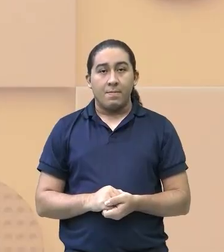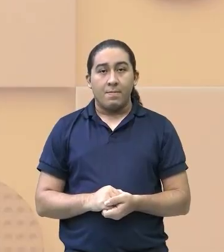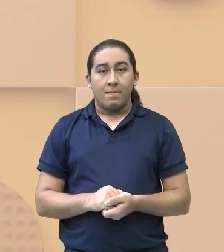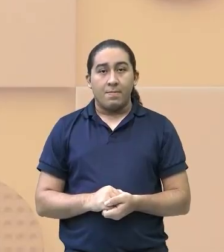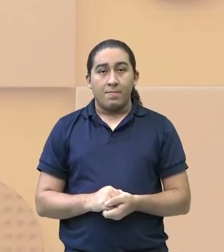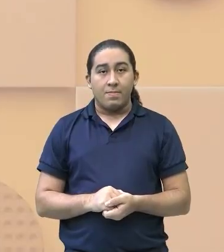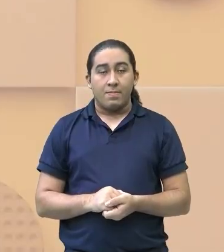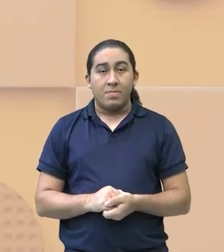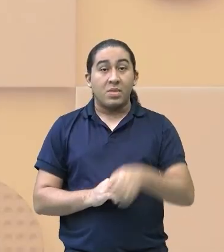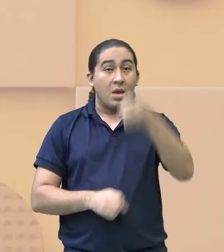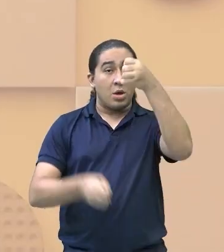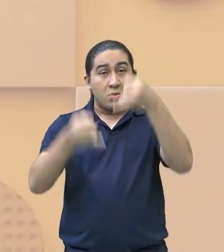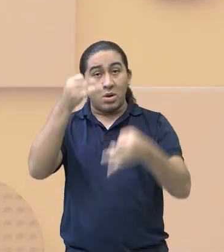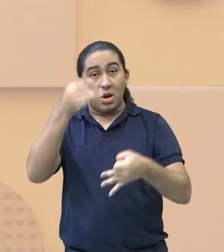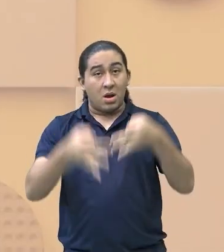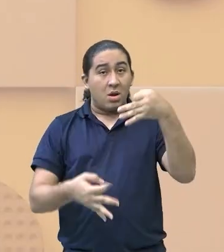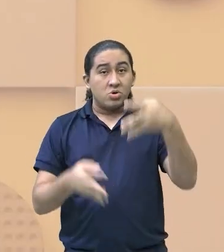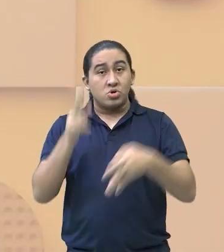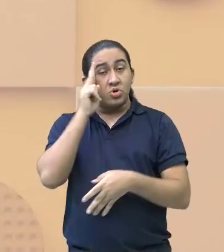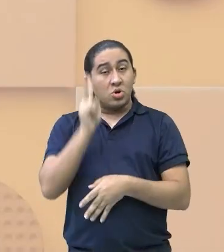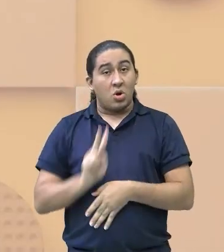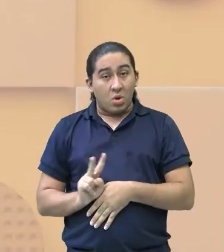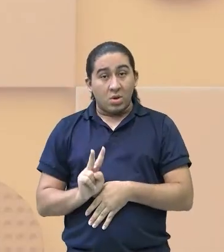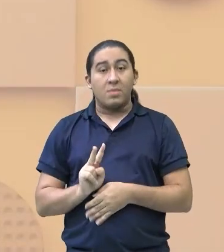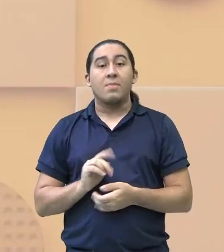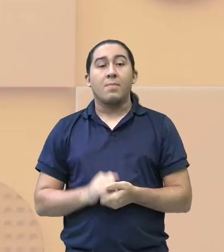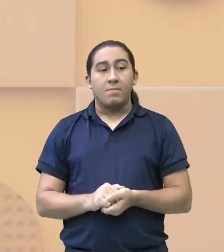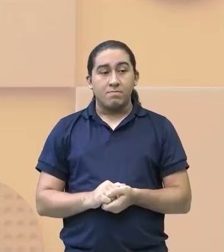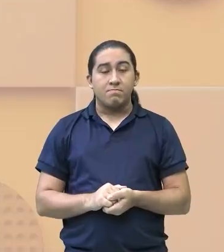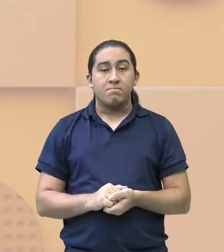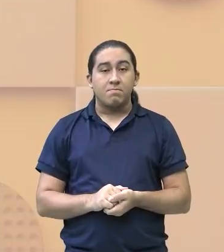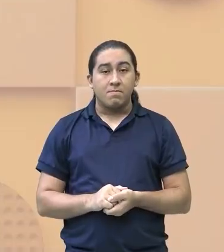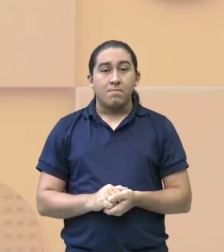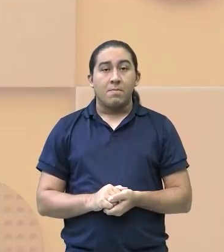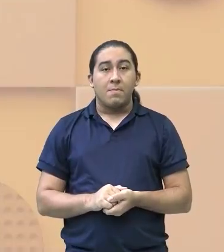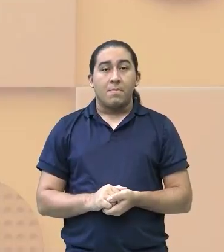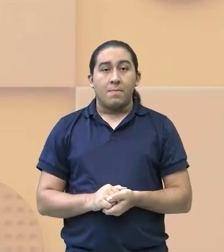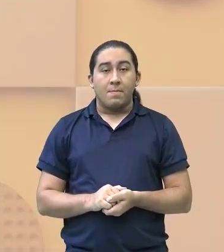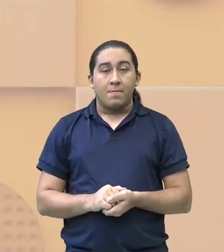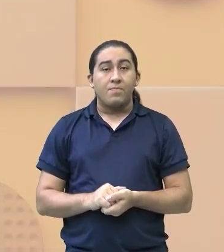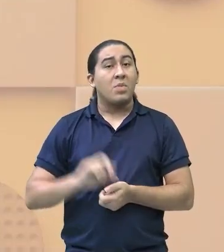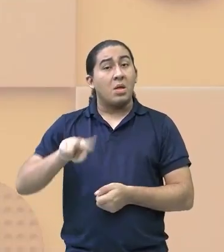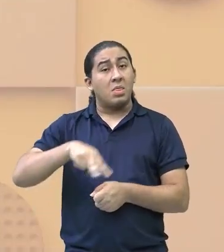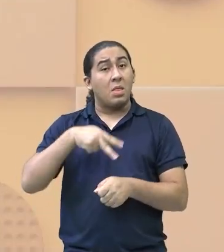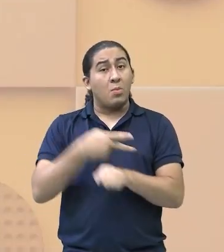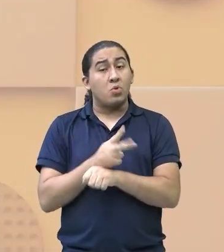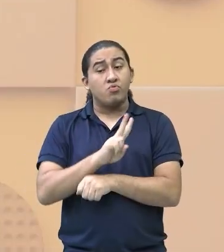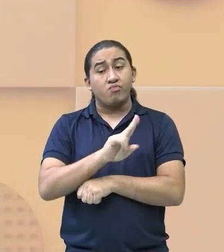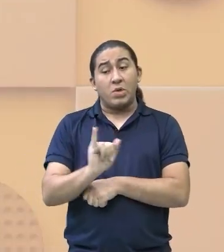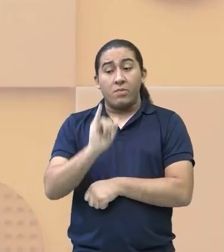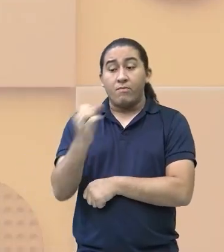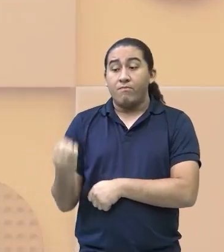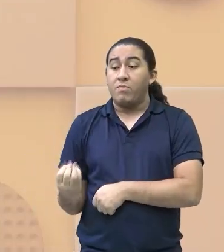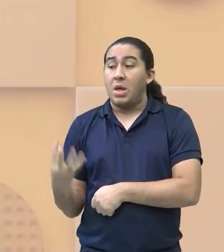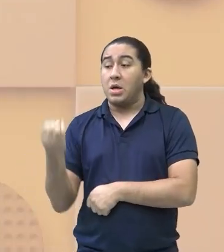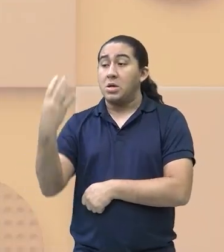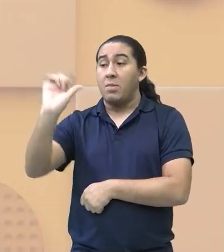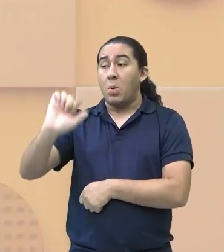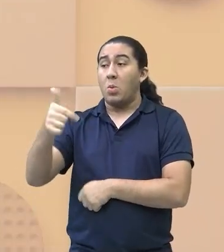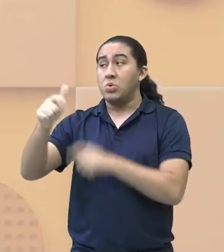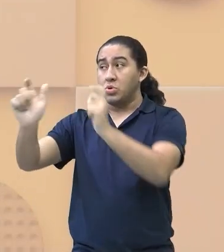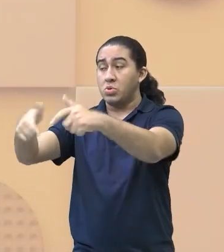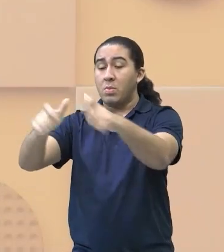passando, seja de guerras, e depois, não é mesmo? Indo, então, viajar em outras localidades, e ele vai começando, então, a fazer o